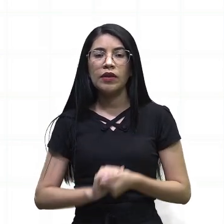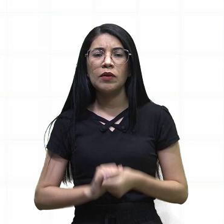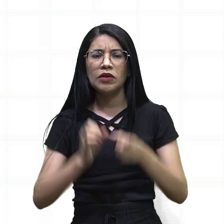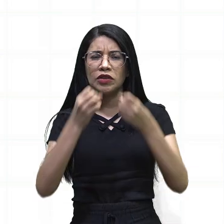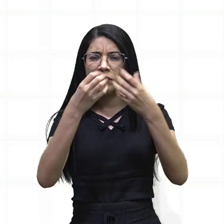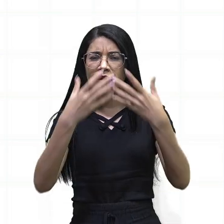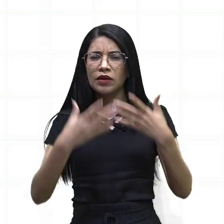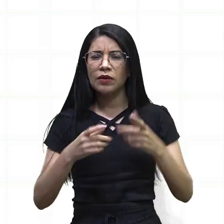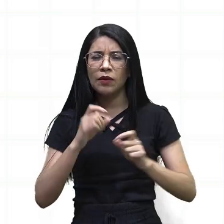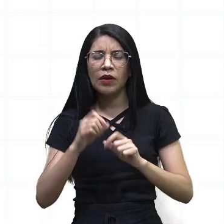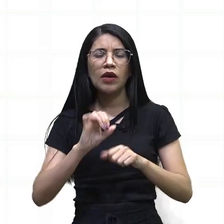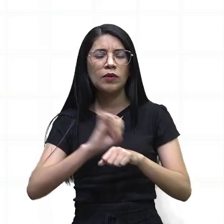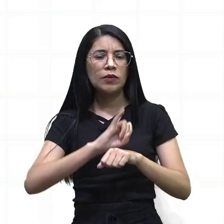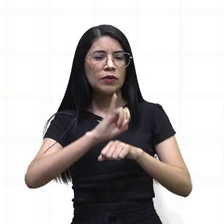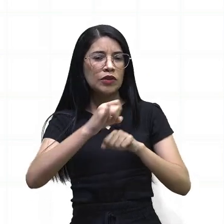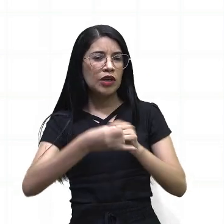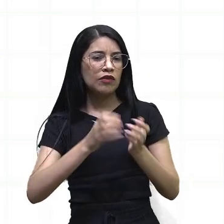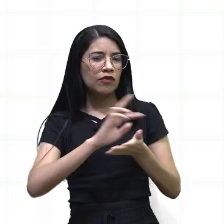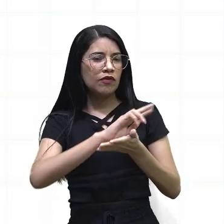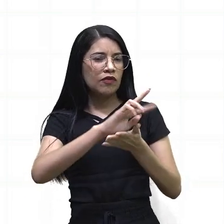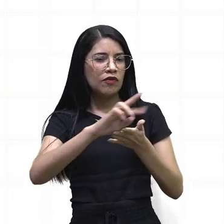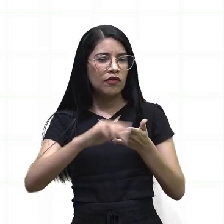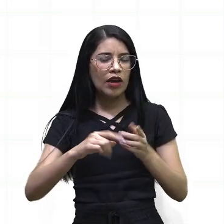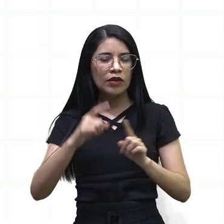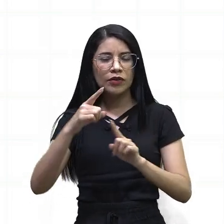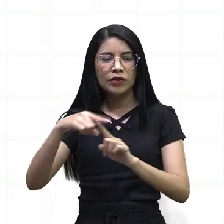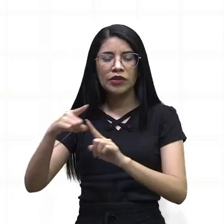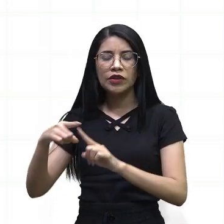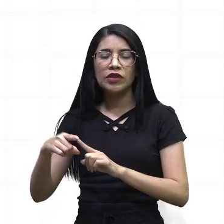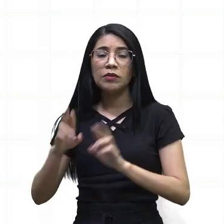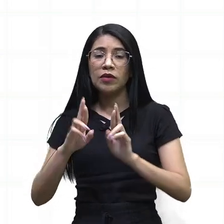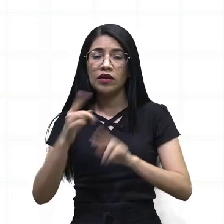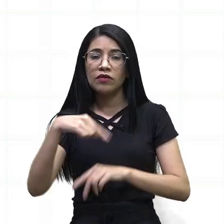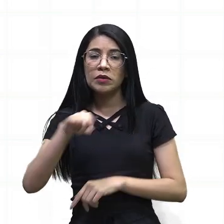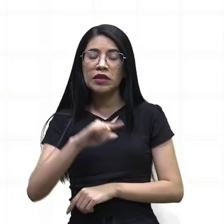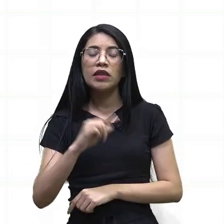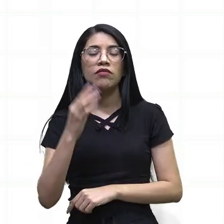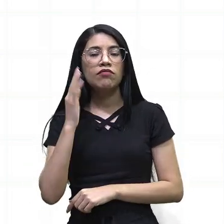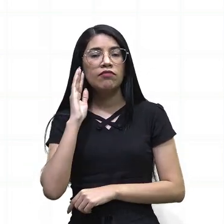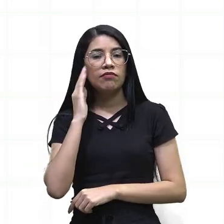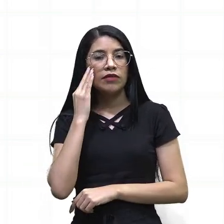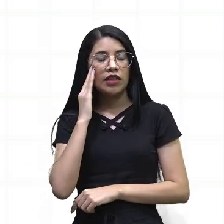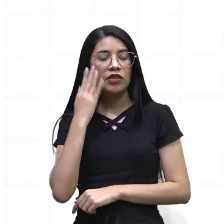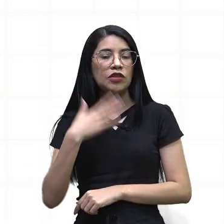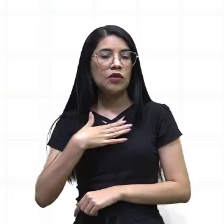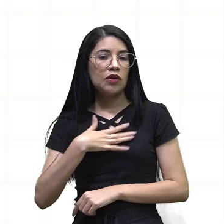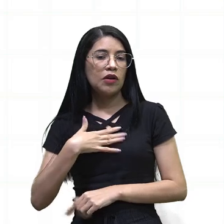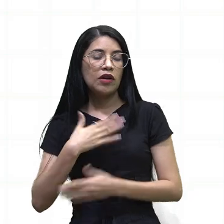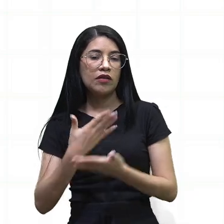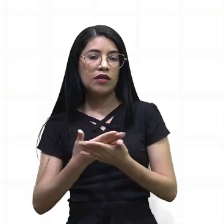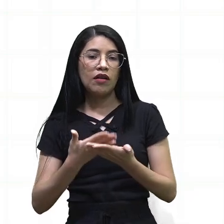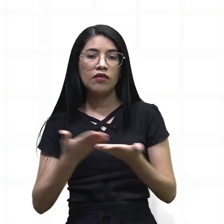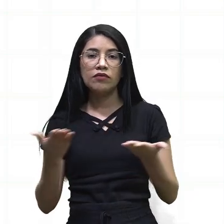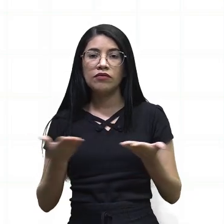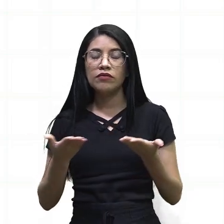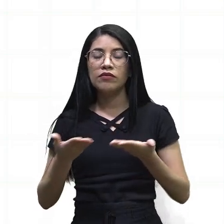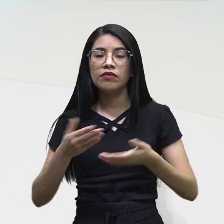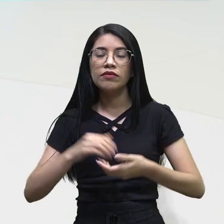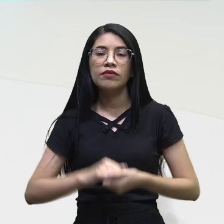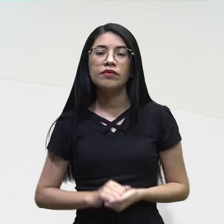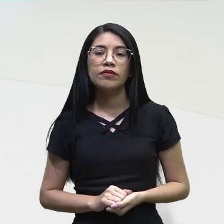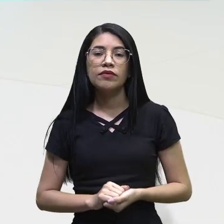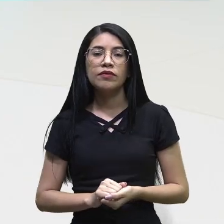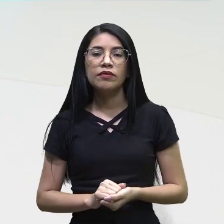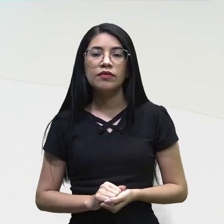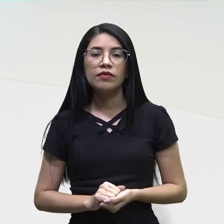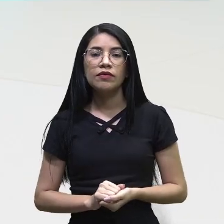falamos sobre os nossos sujeitos, né? Tipos de sujeitos, espero que vocês tenham gostado da nossa aula,